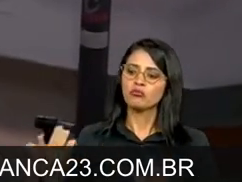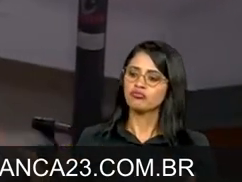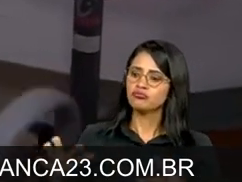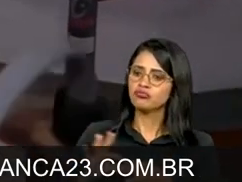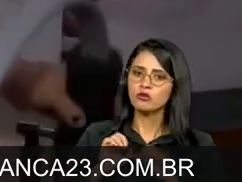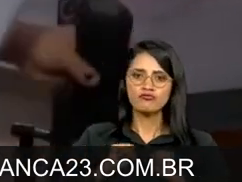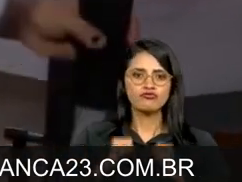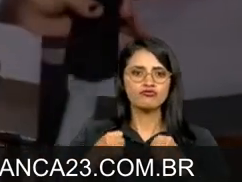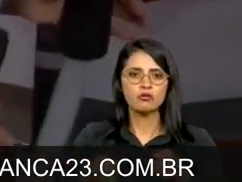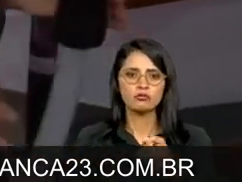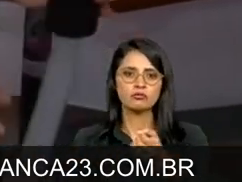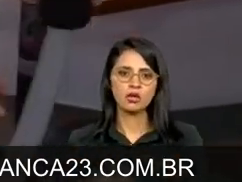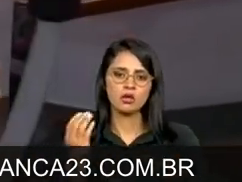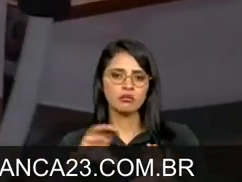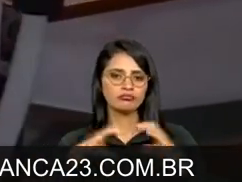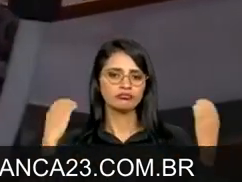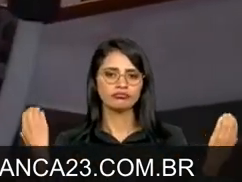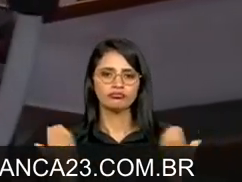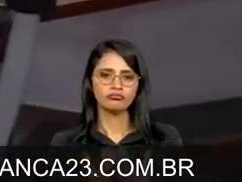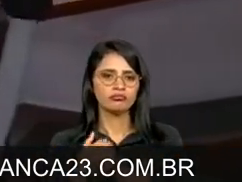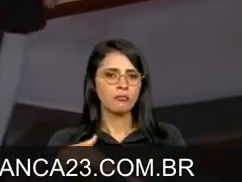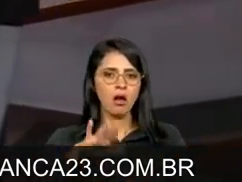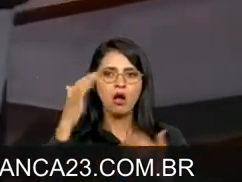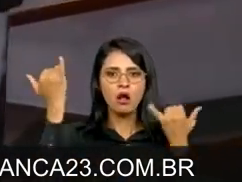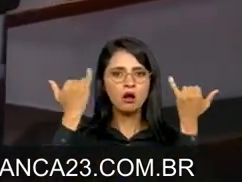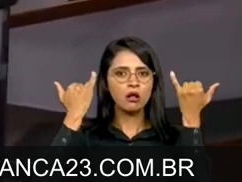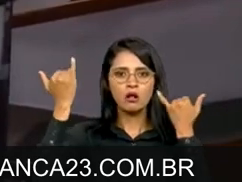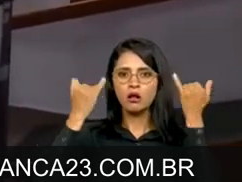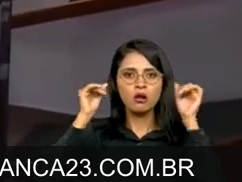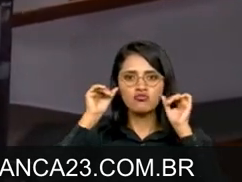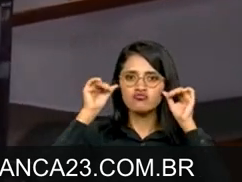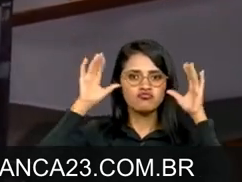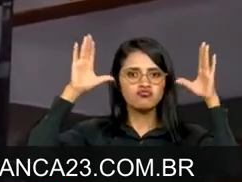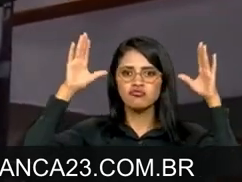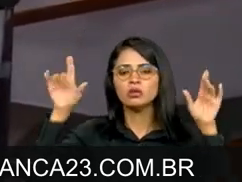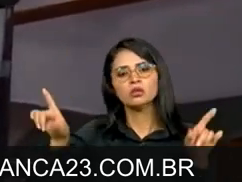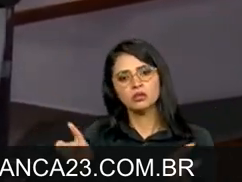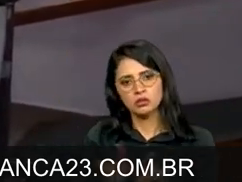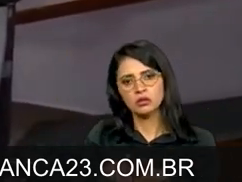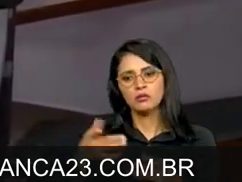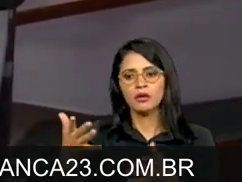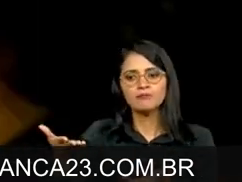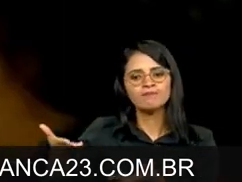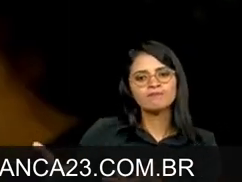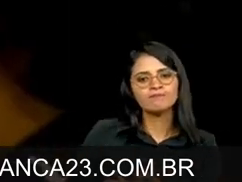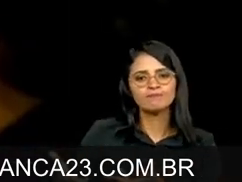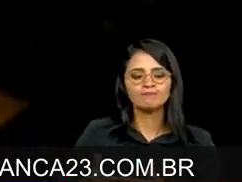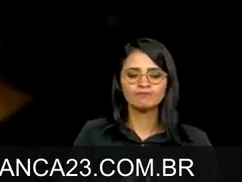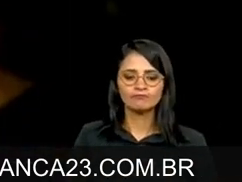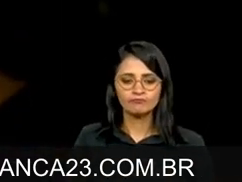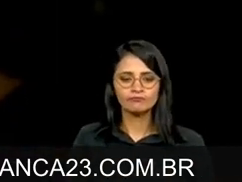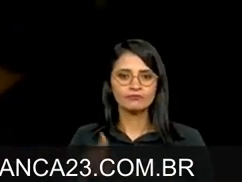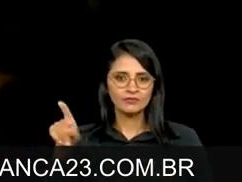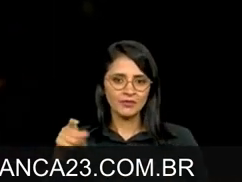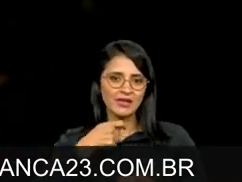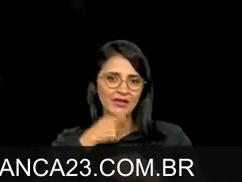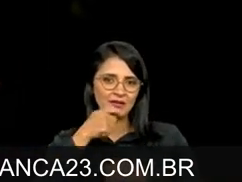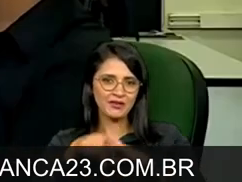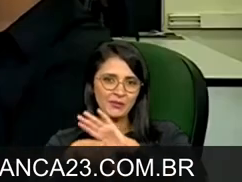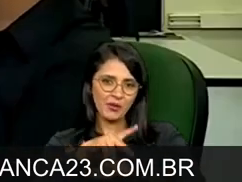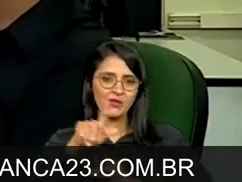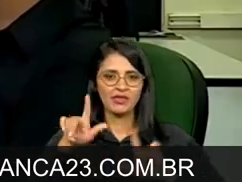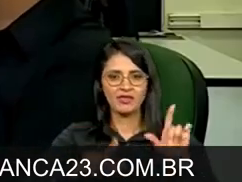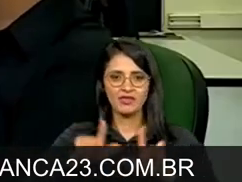para criar uma comunidade cada vez mais informada e principalmente acolhedora. Em entrevista exclusiva para a